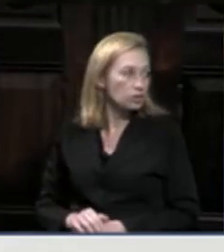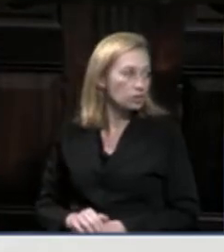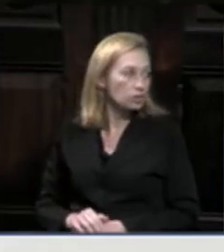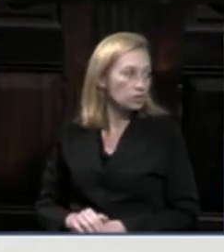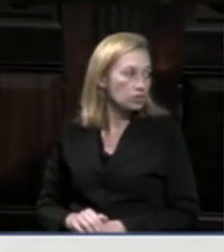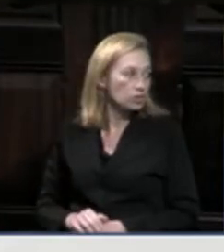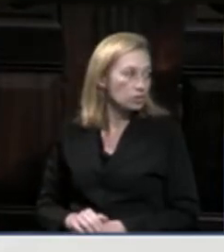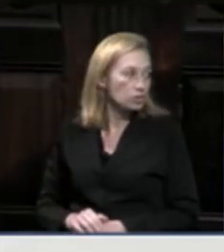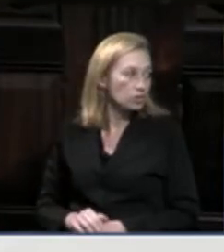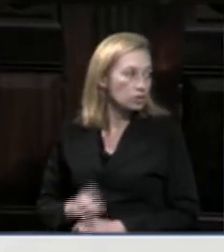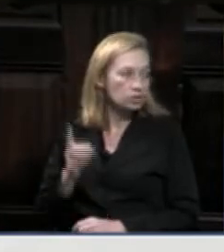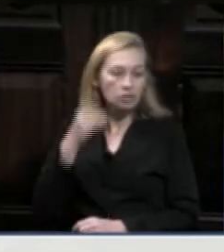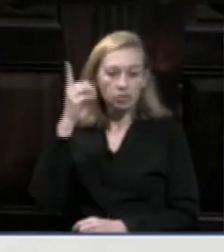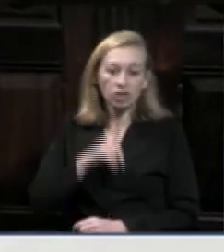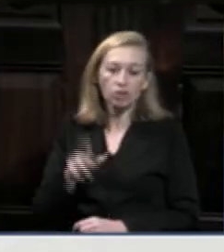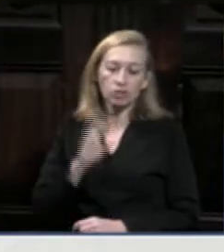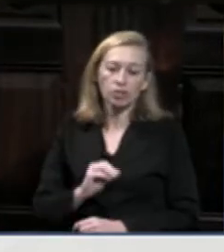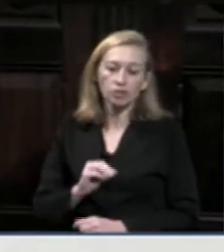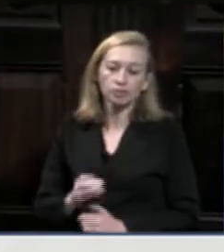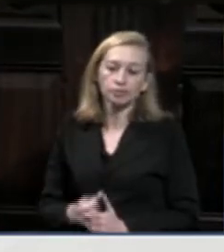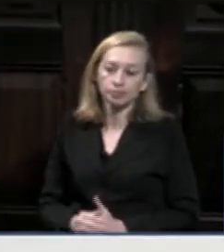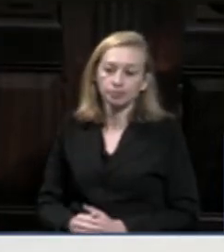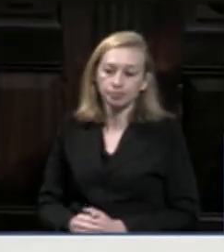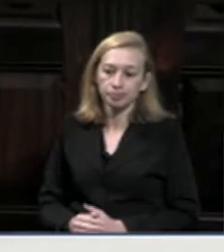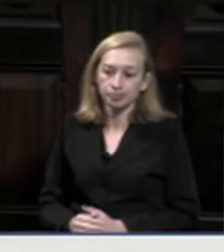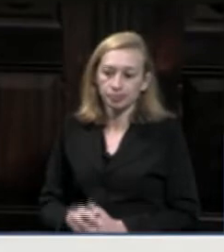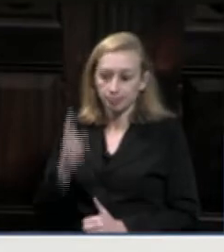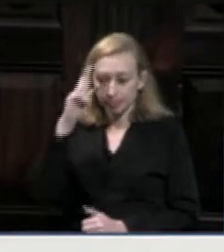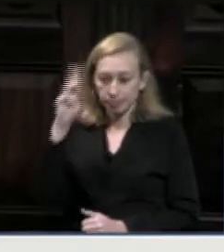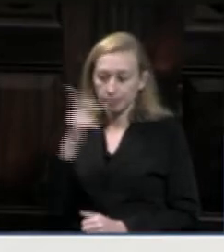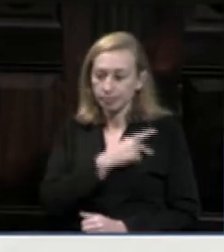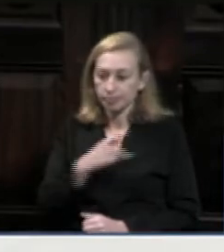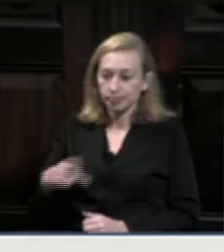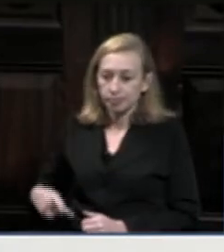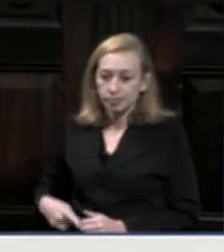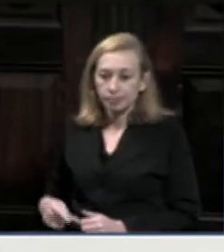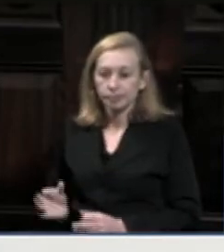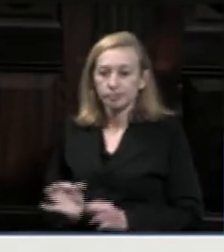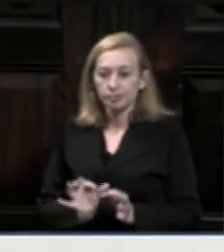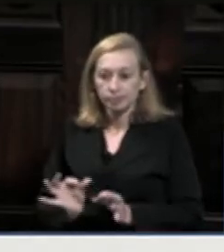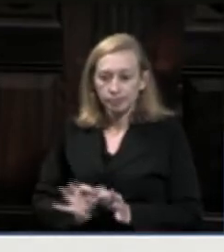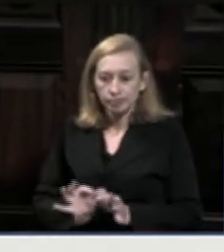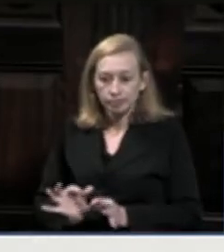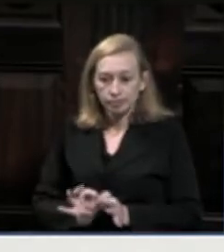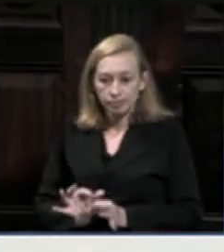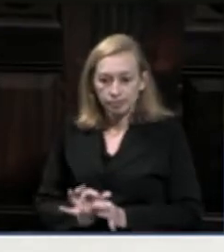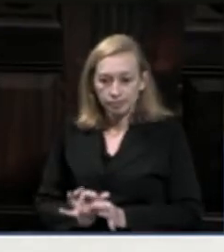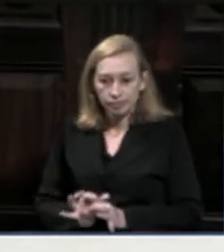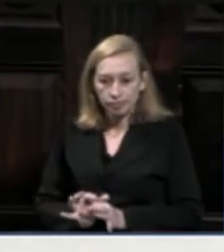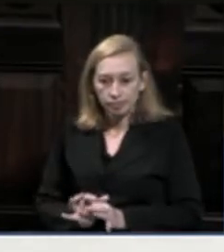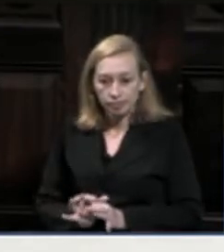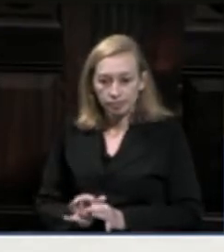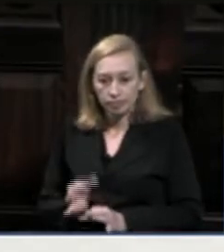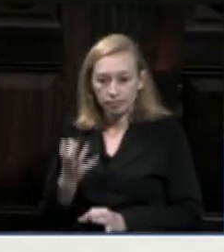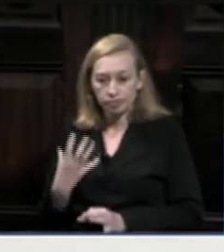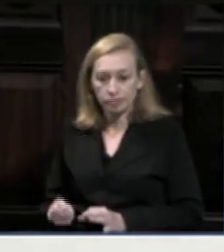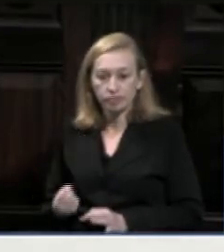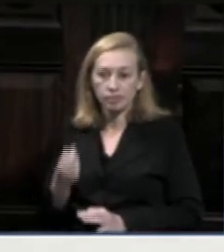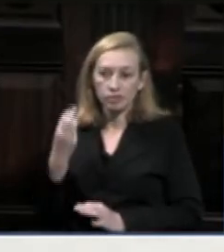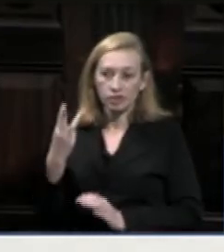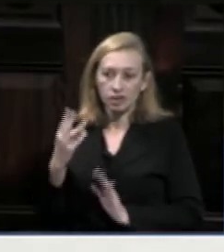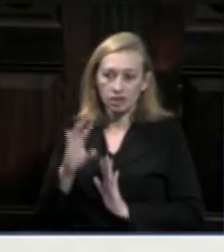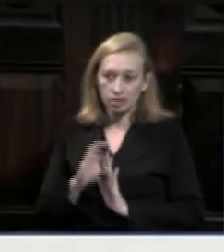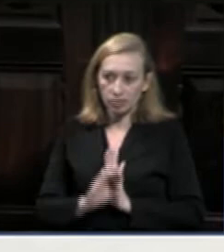Deputado Luiz Paulo. Senhor presidente, o projeto recebeu 3